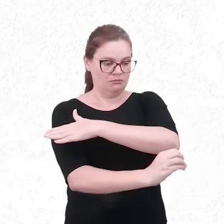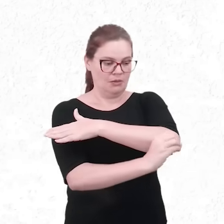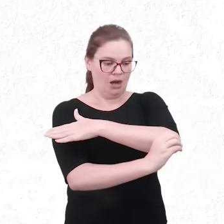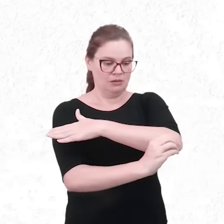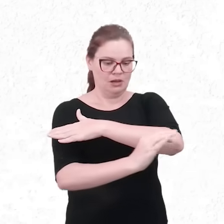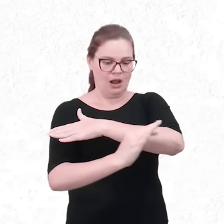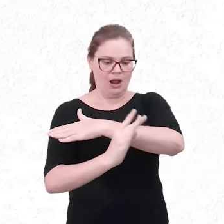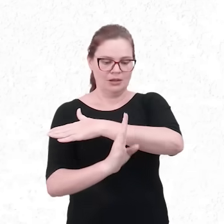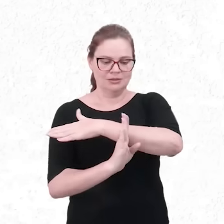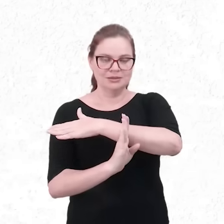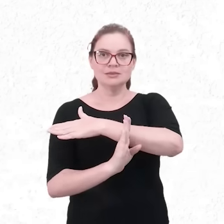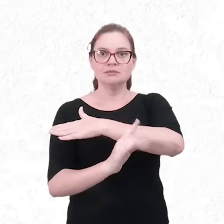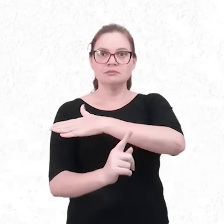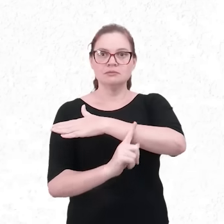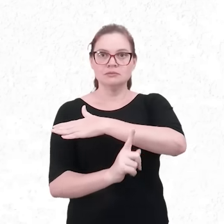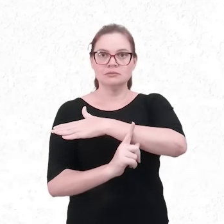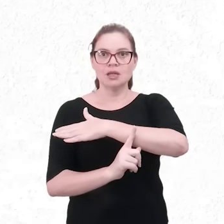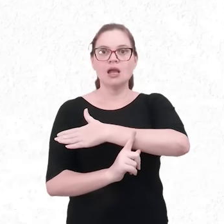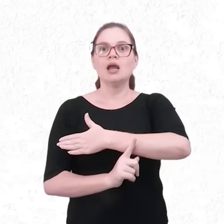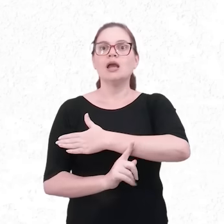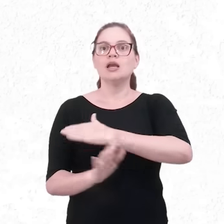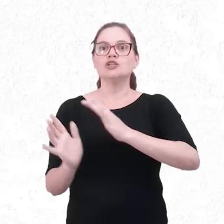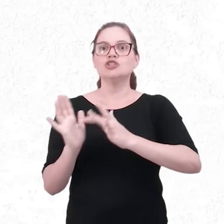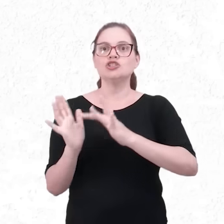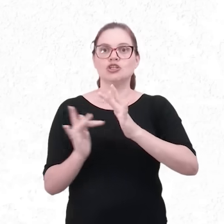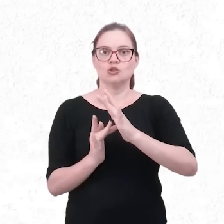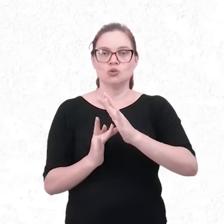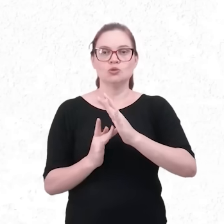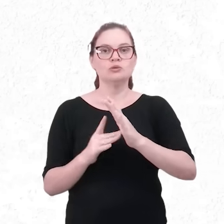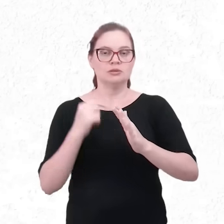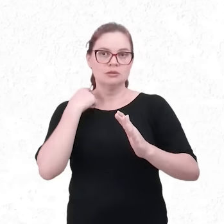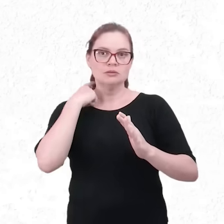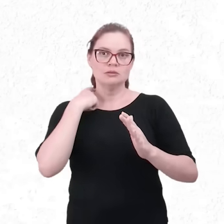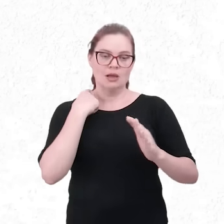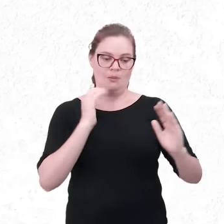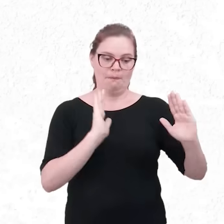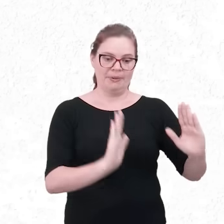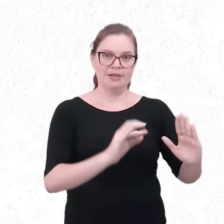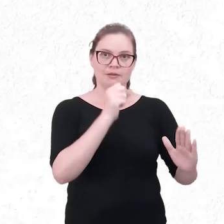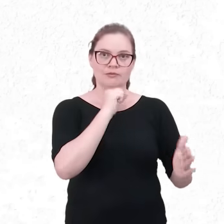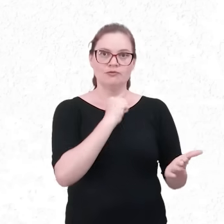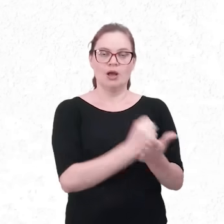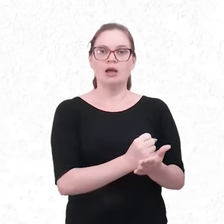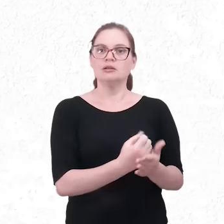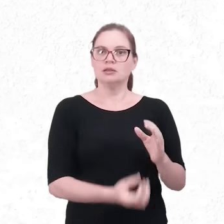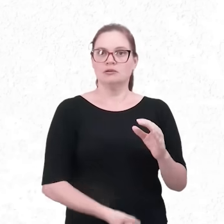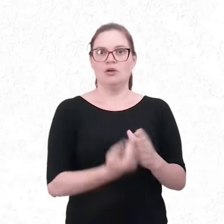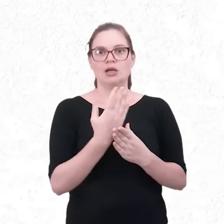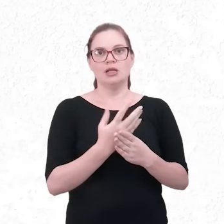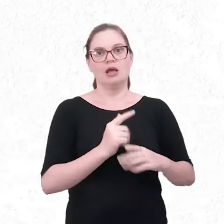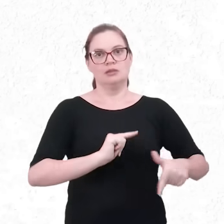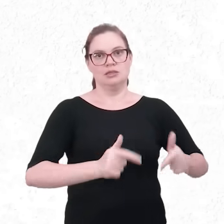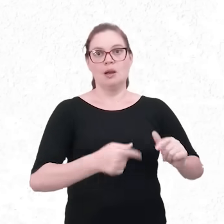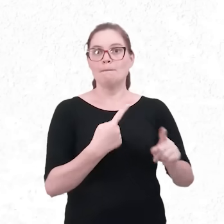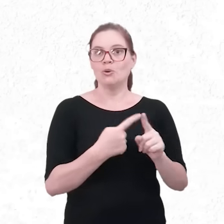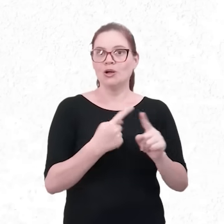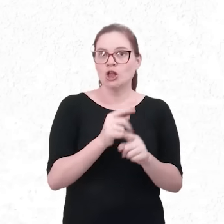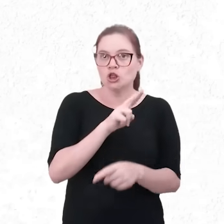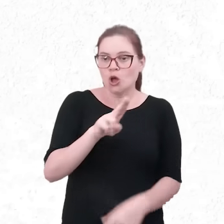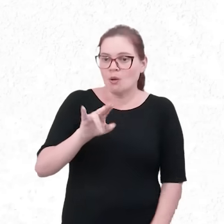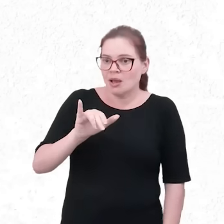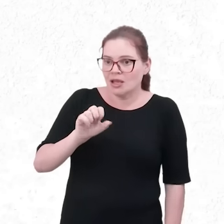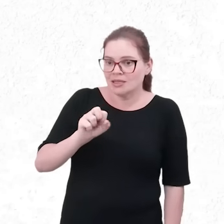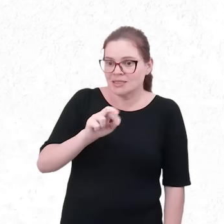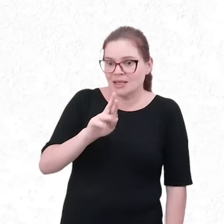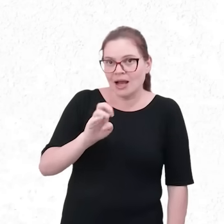Israel convida, a partir de Abraão, que ia formando o povo de Israel. Não é? Nós lembramos que Israel é o nome de